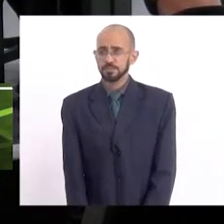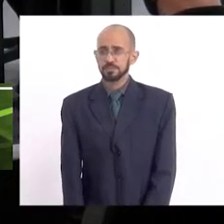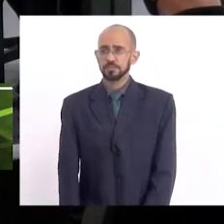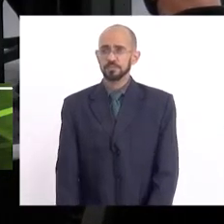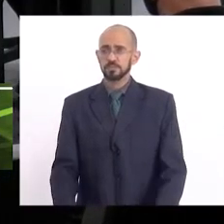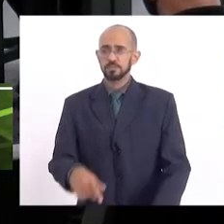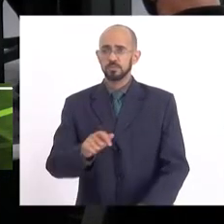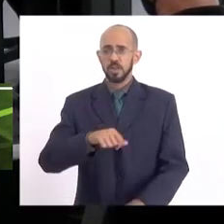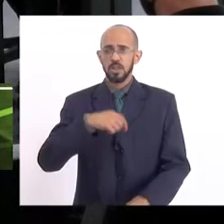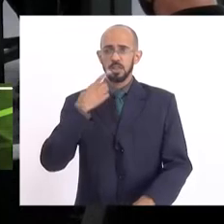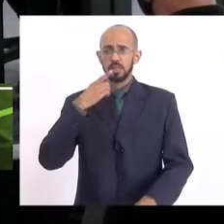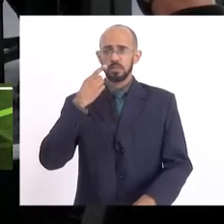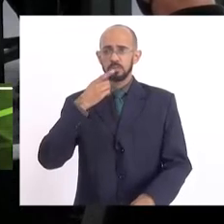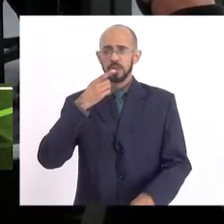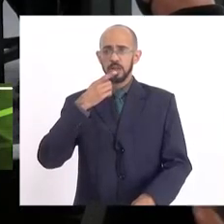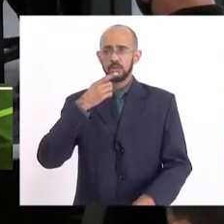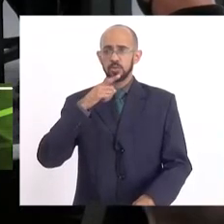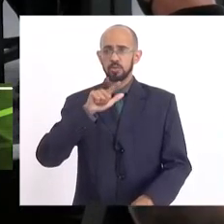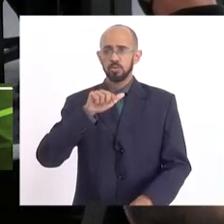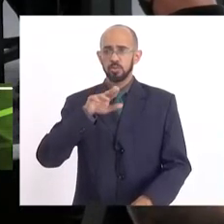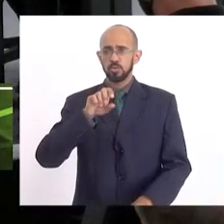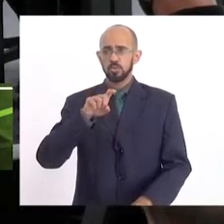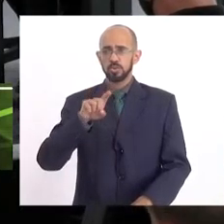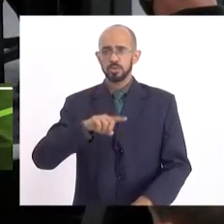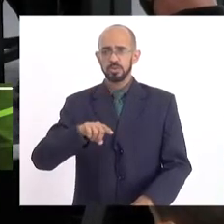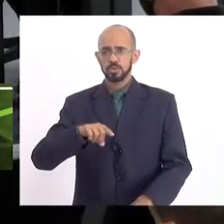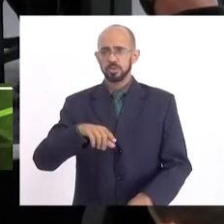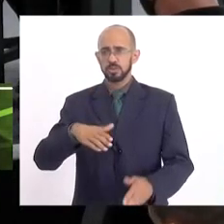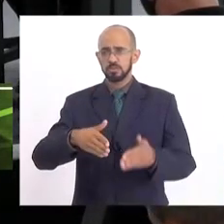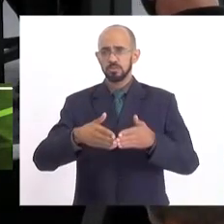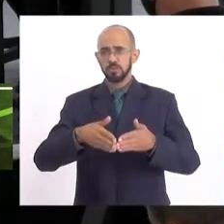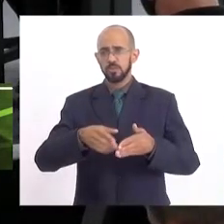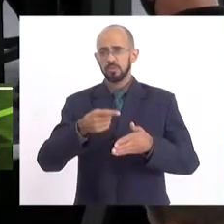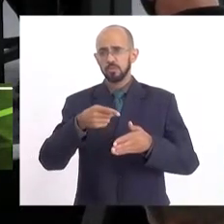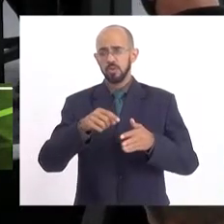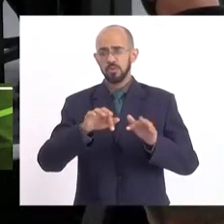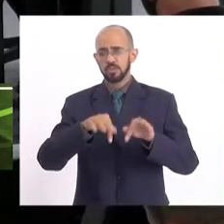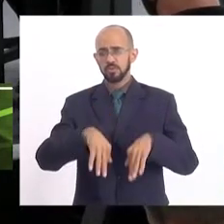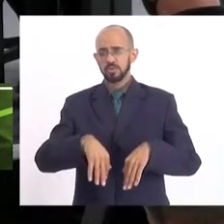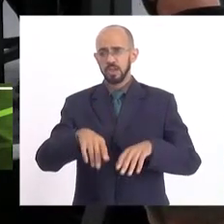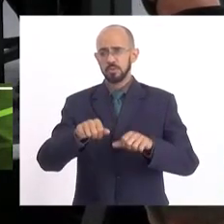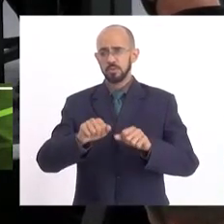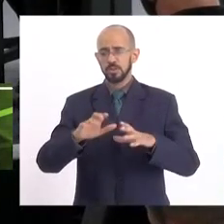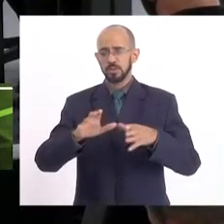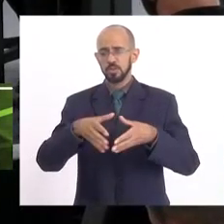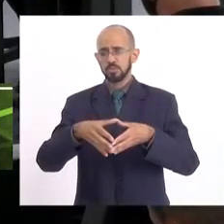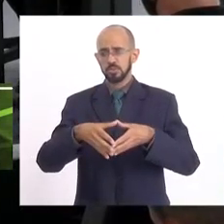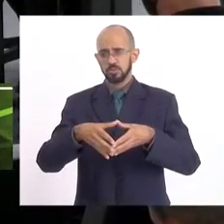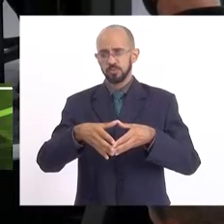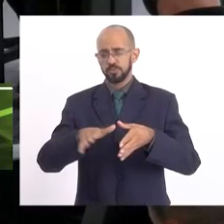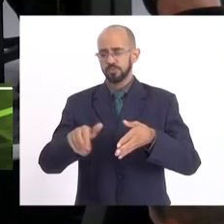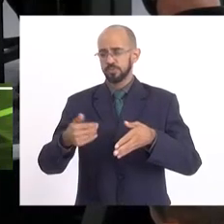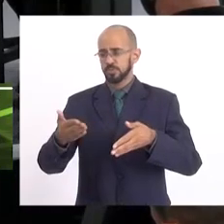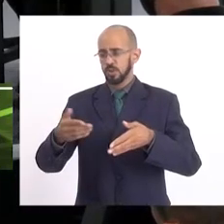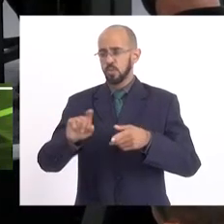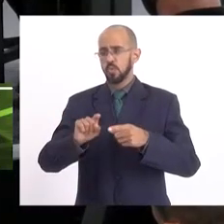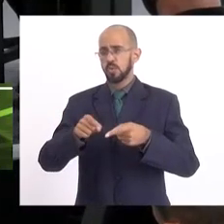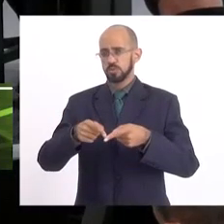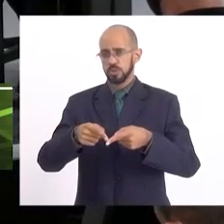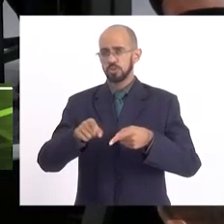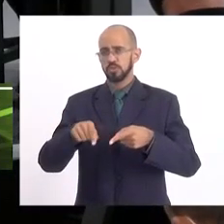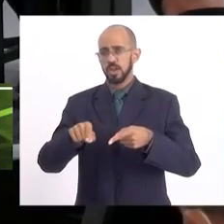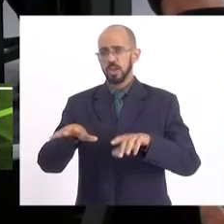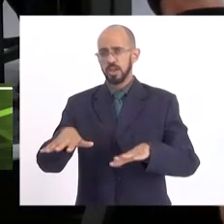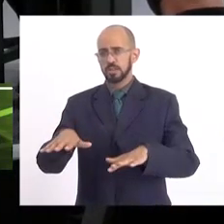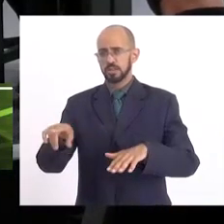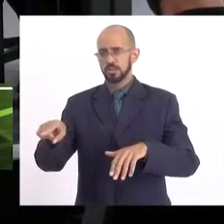Deputado Luiz Martins, faça o encerramento e as honras da nossa comissão. Não, é só dizer que esse era o objetivo, acho que ficou